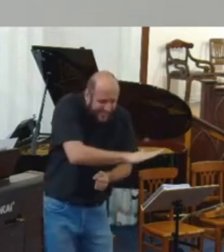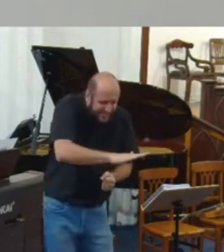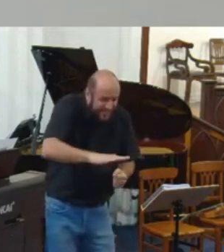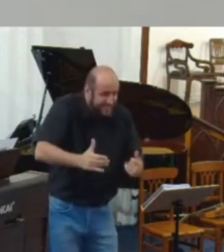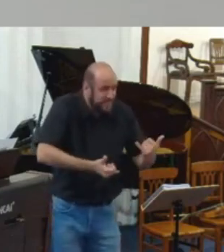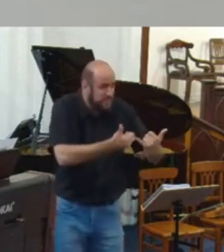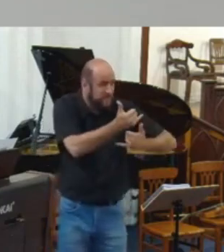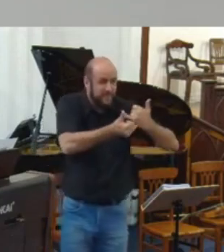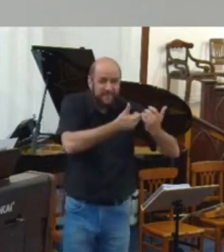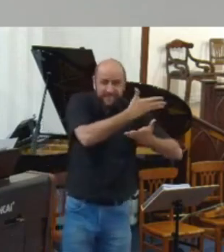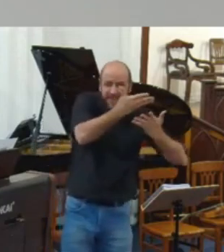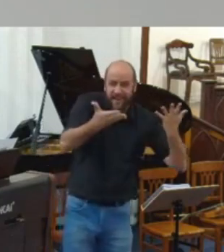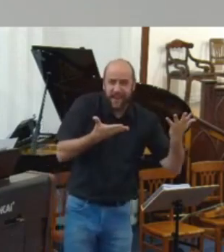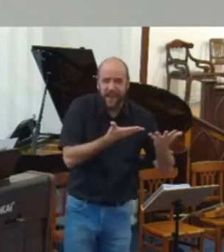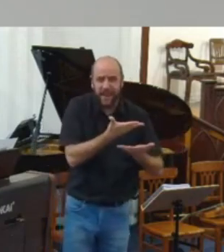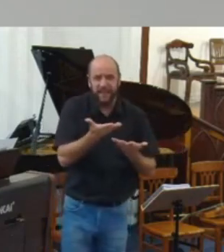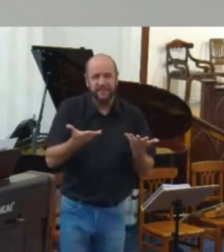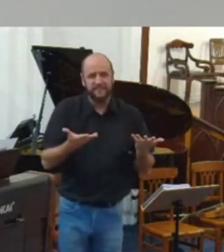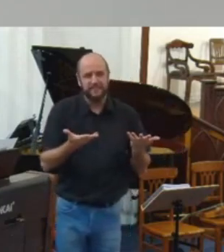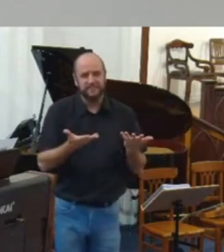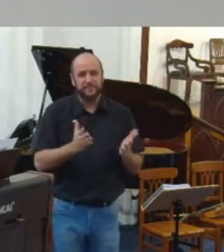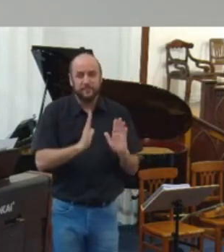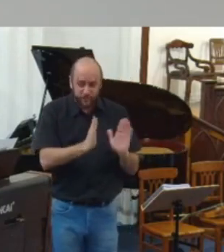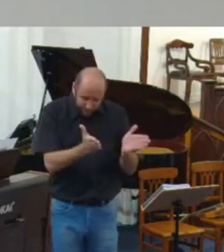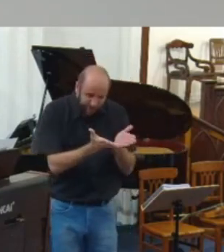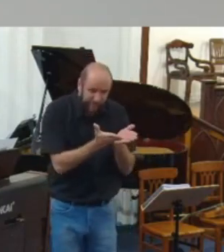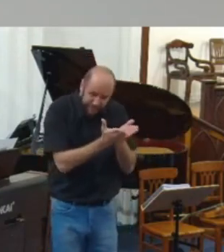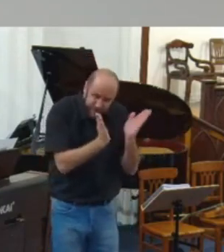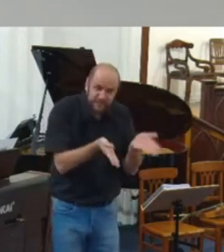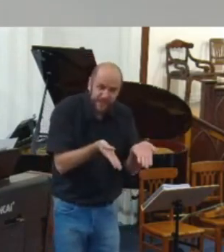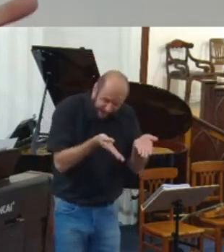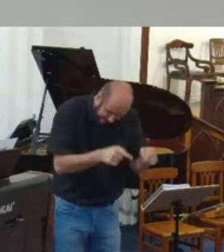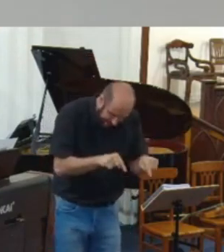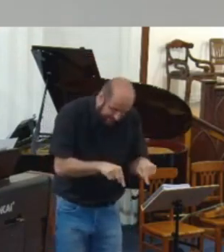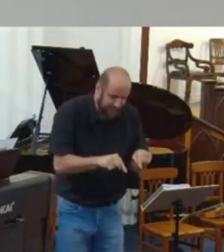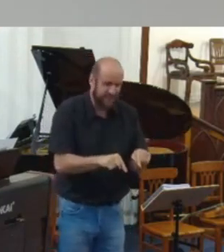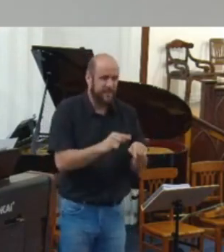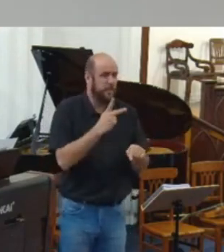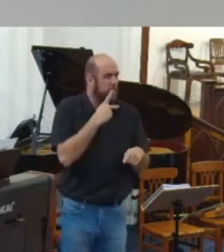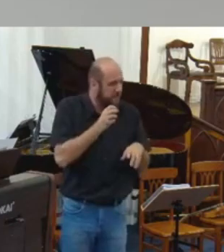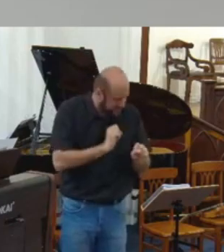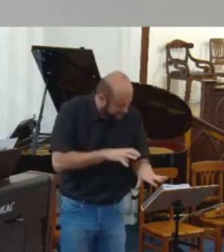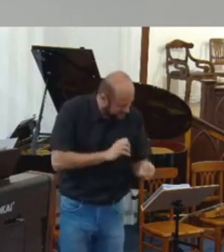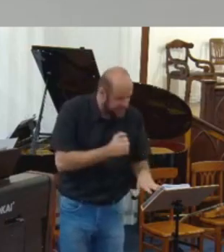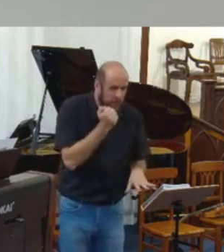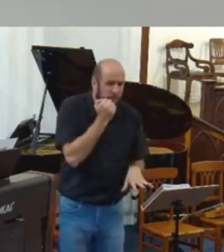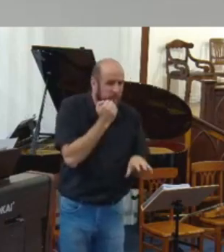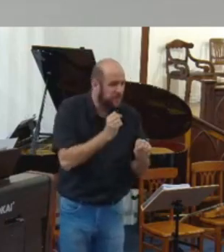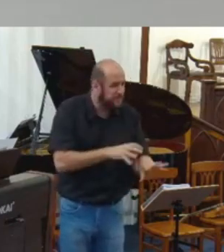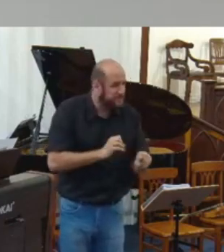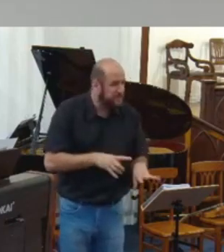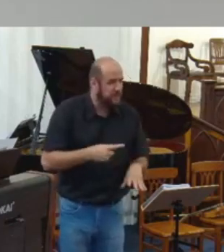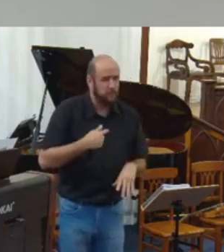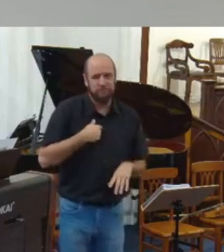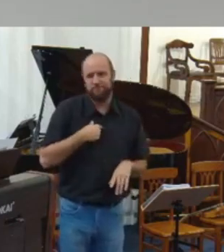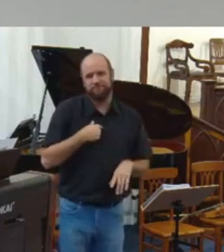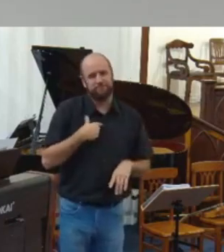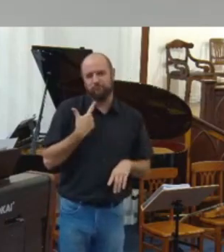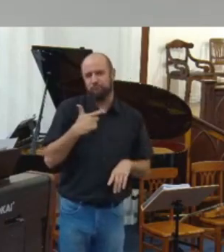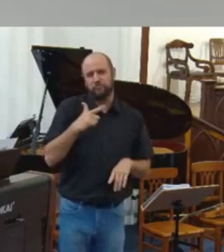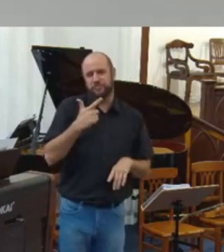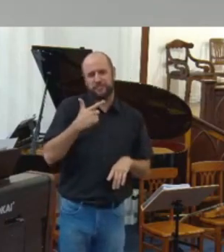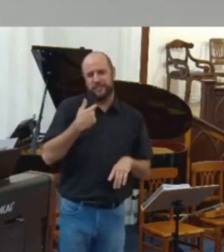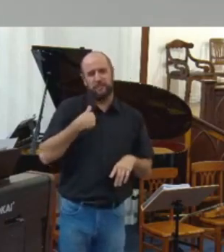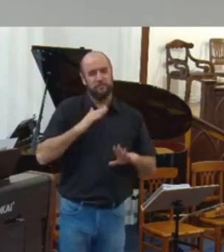neles. Eles já são crentes agora, ensinados por seus pais agora. Eu não tive esse privilégio. Eu tive